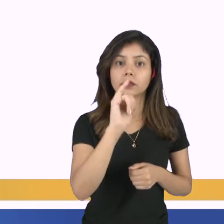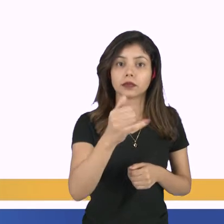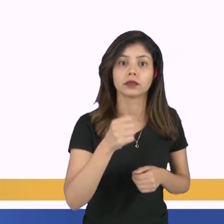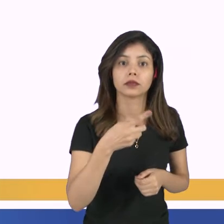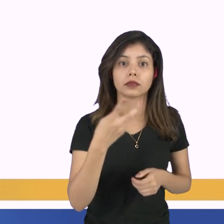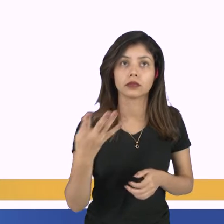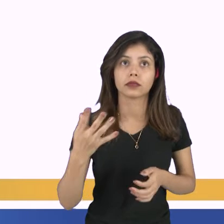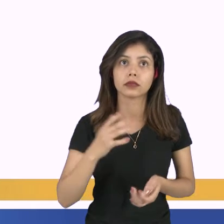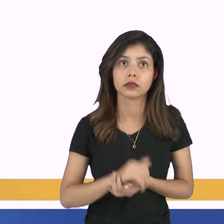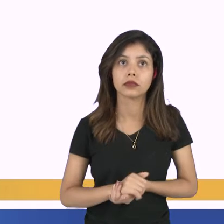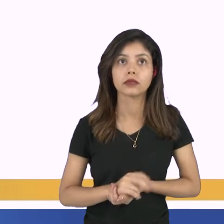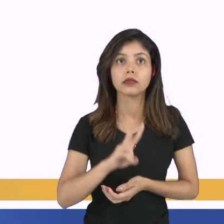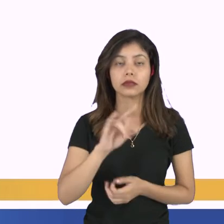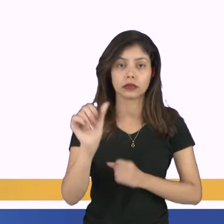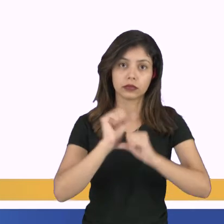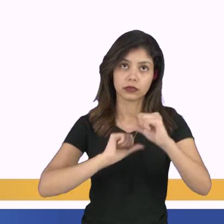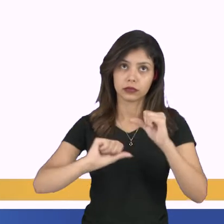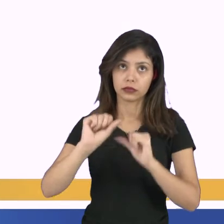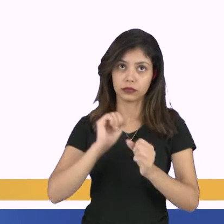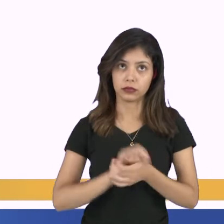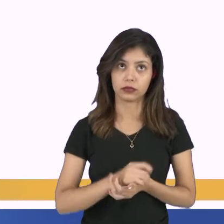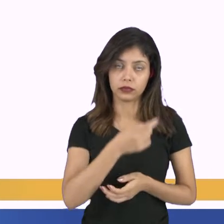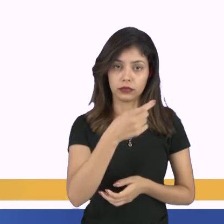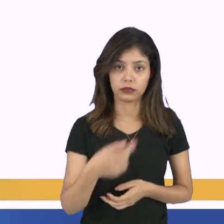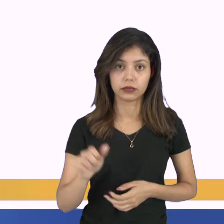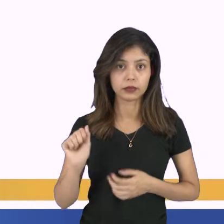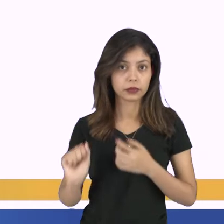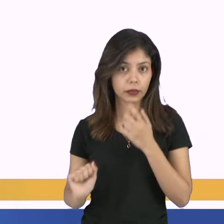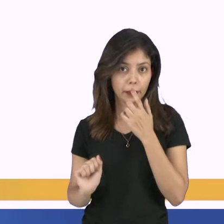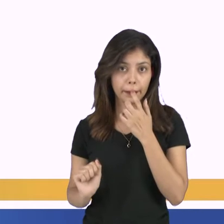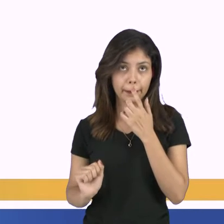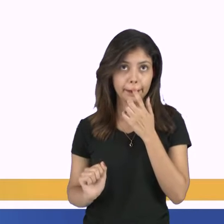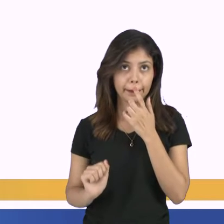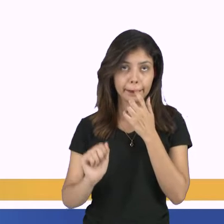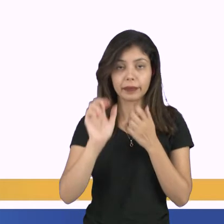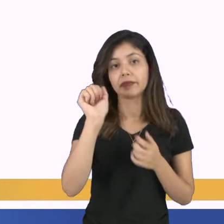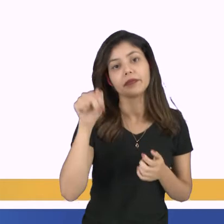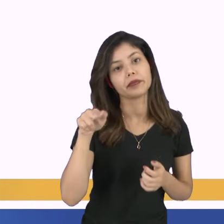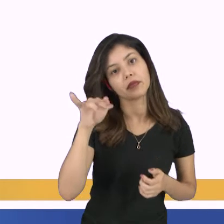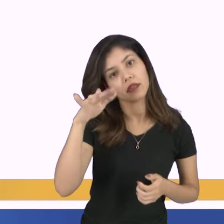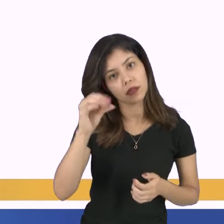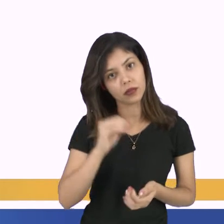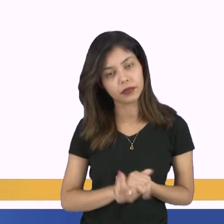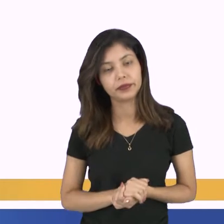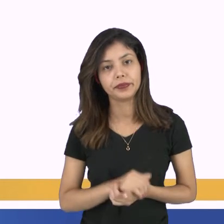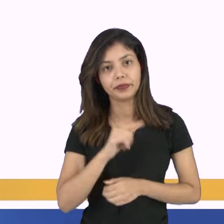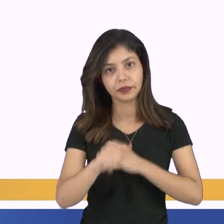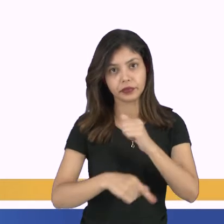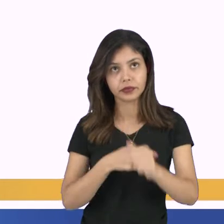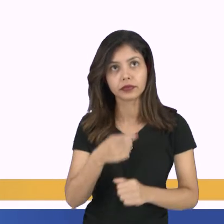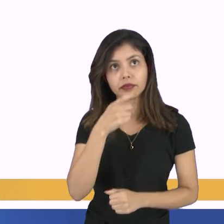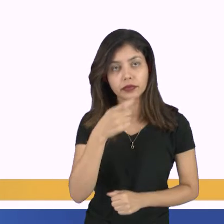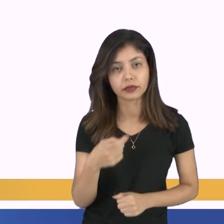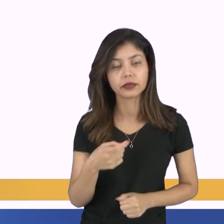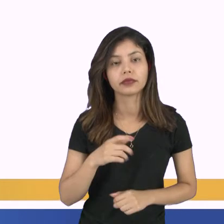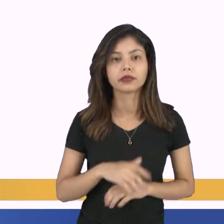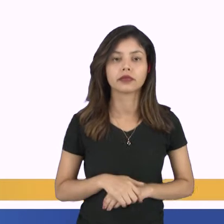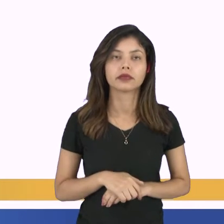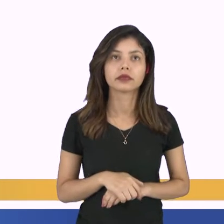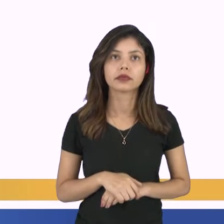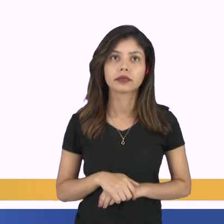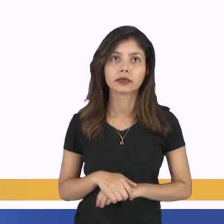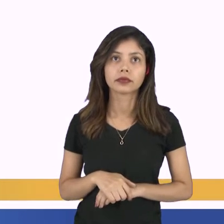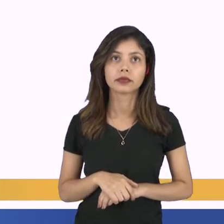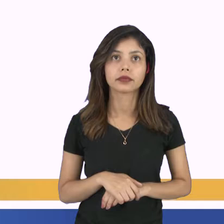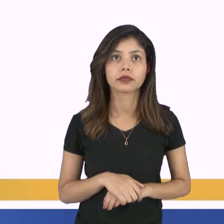ele doou, e vamos transformar em índice no ânion, lá no átomo de X.